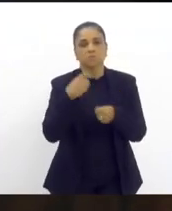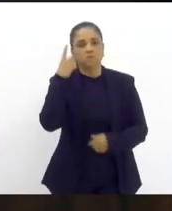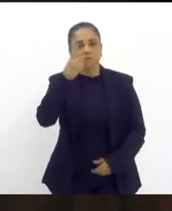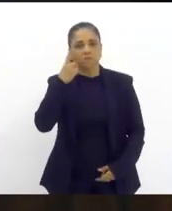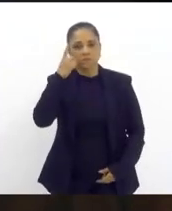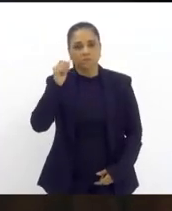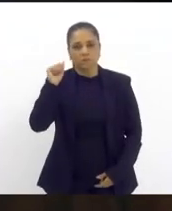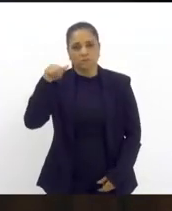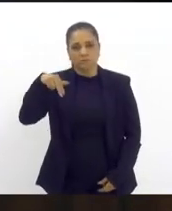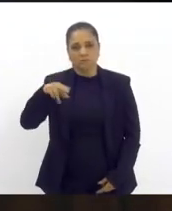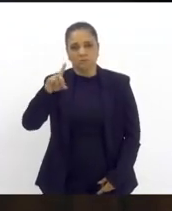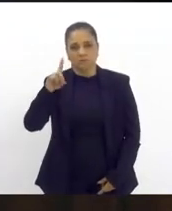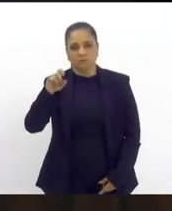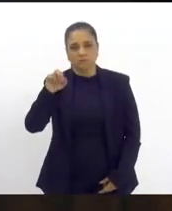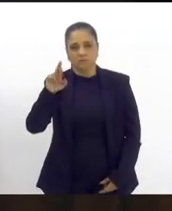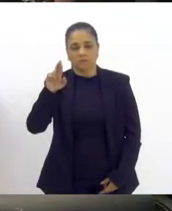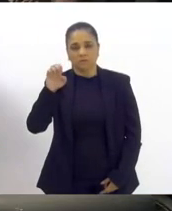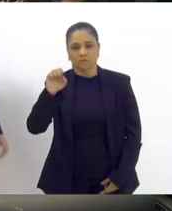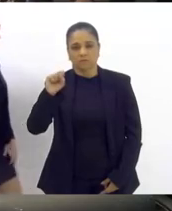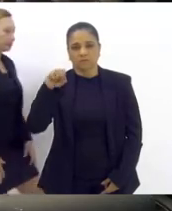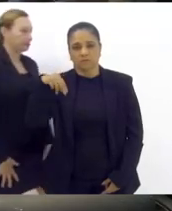Anderson Moraes